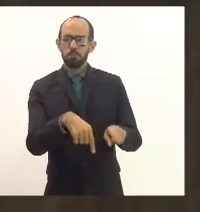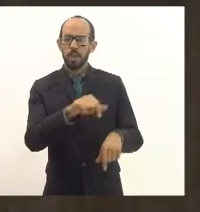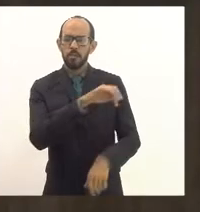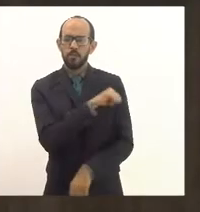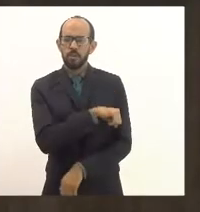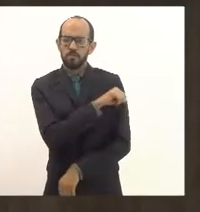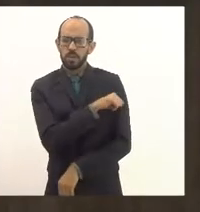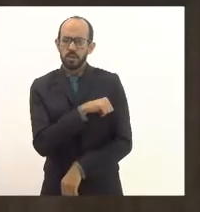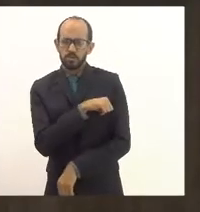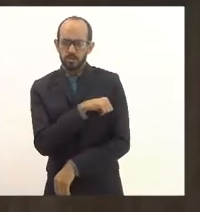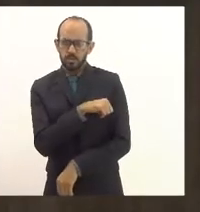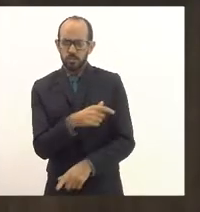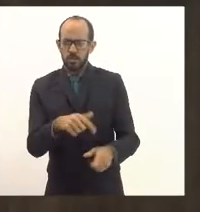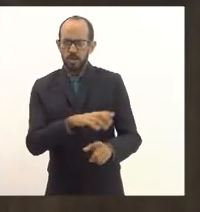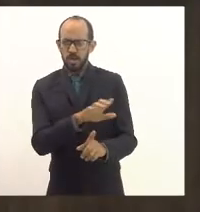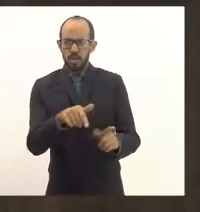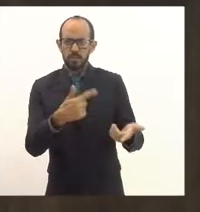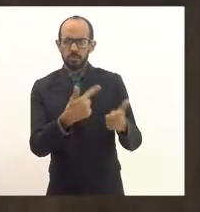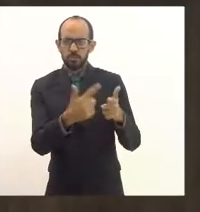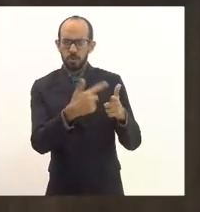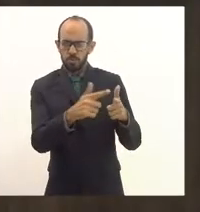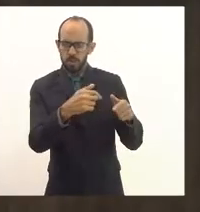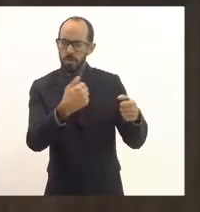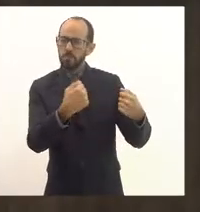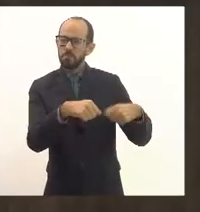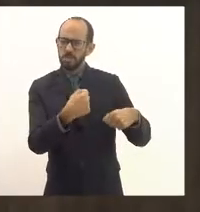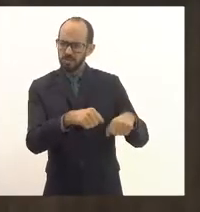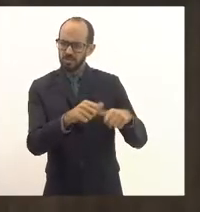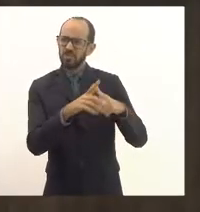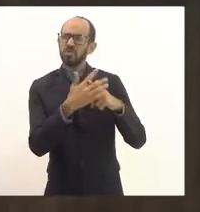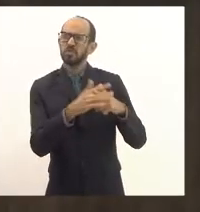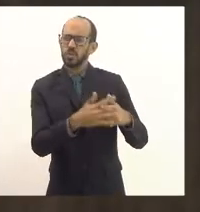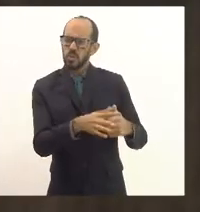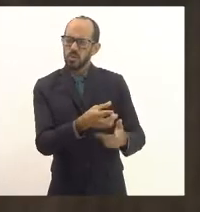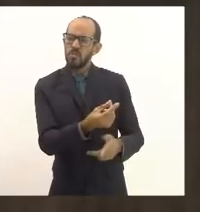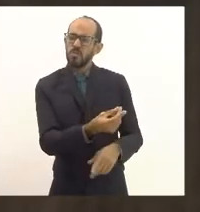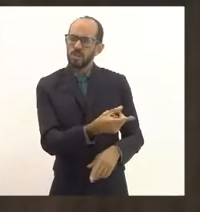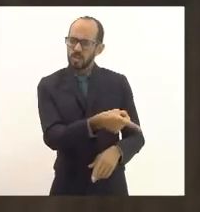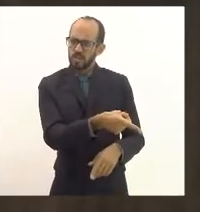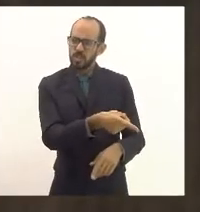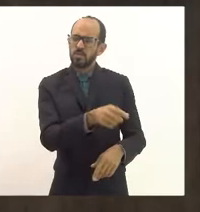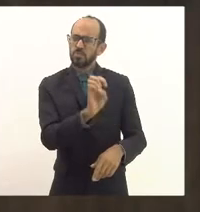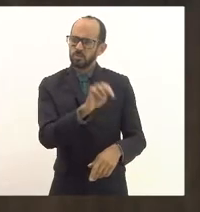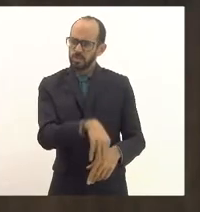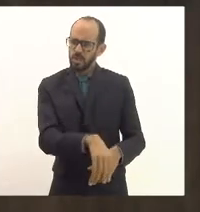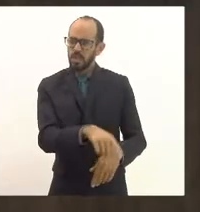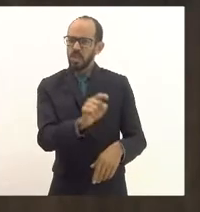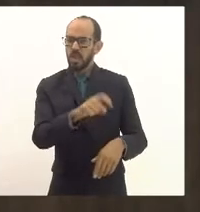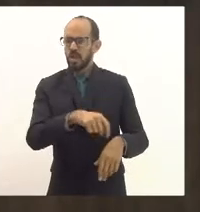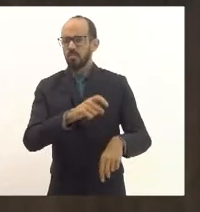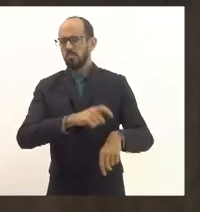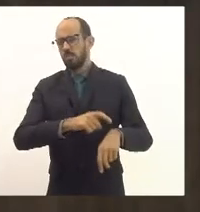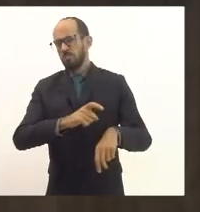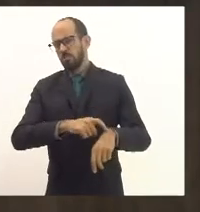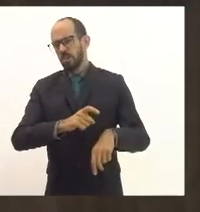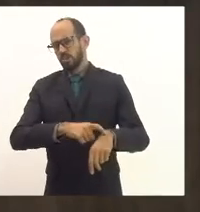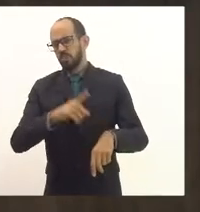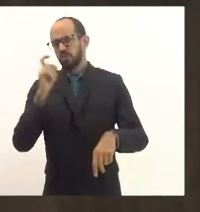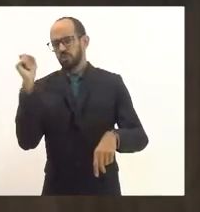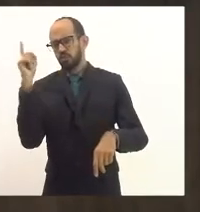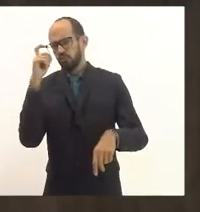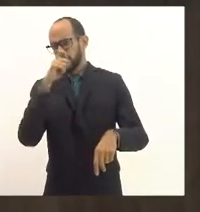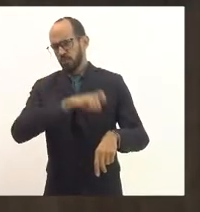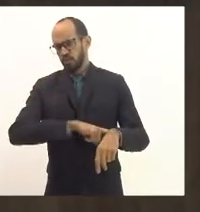Essa questão merece essa reparação financeira. Foi um momento muito difícil